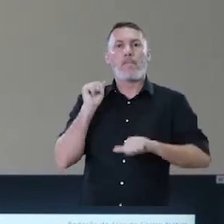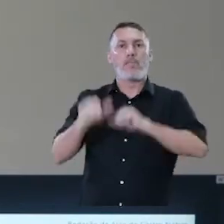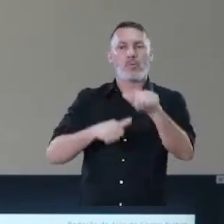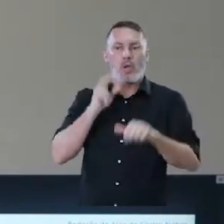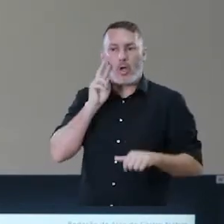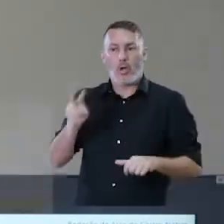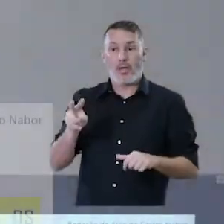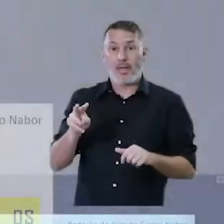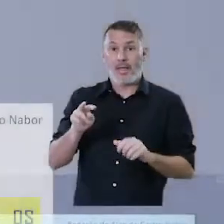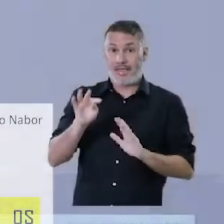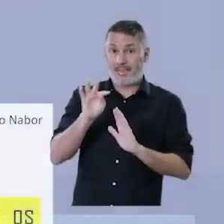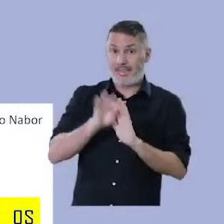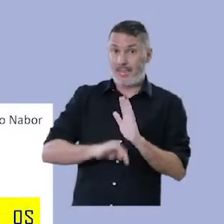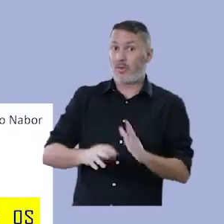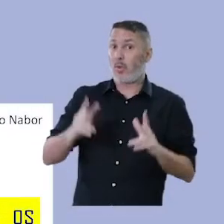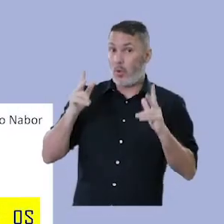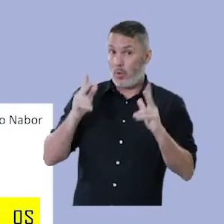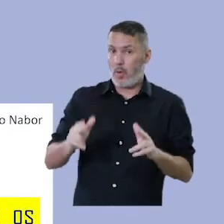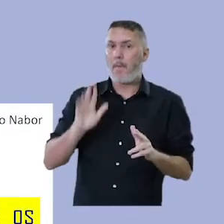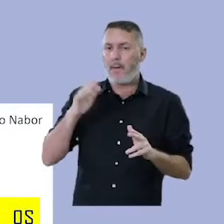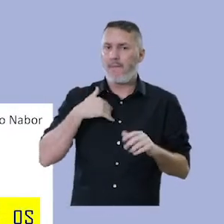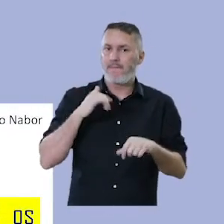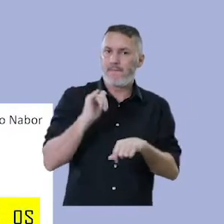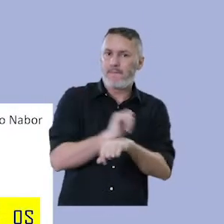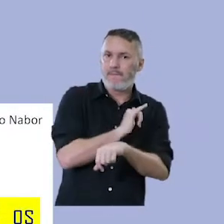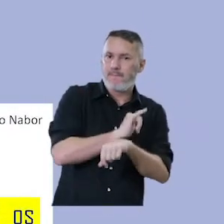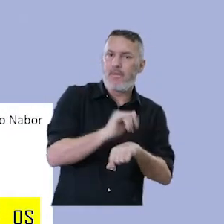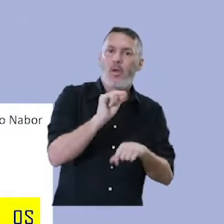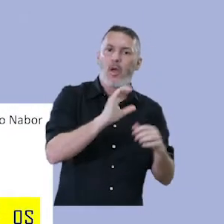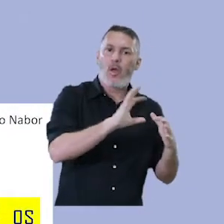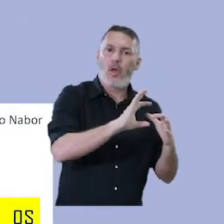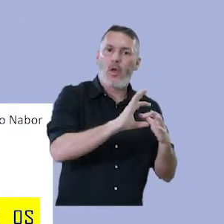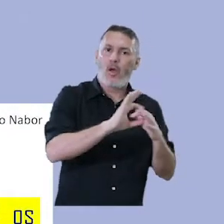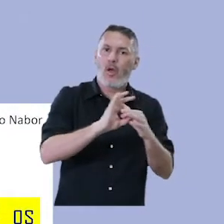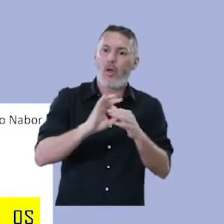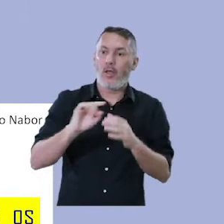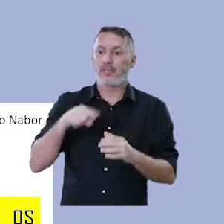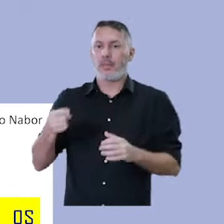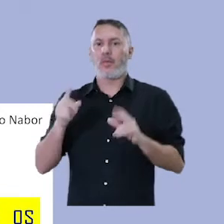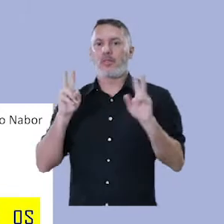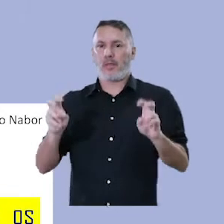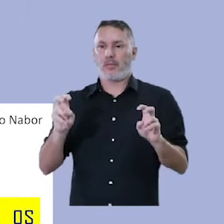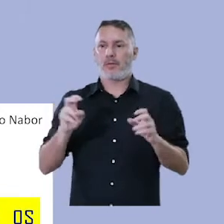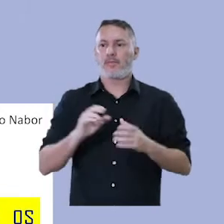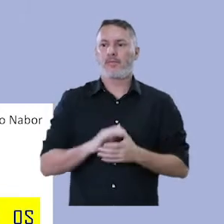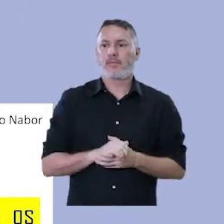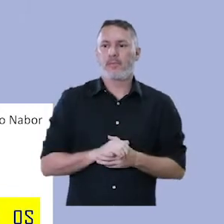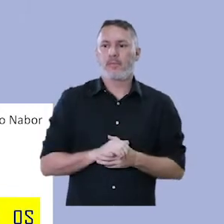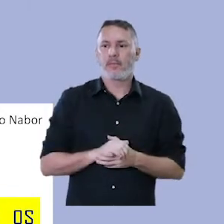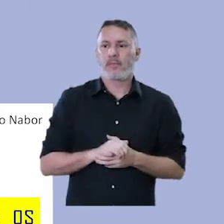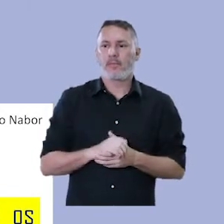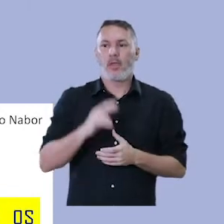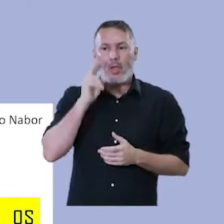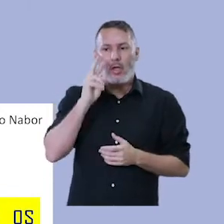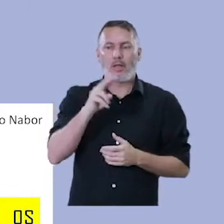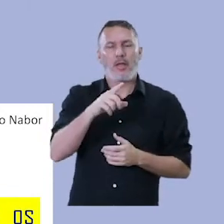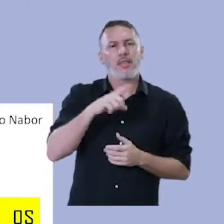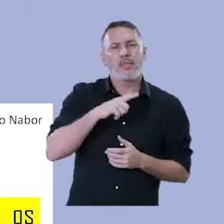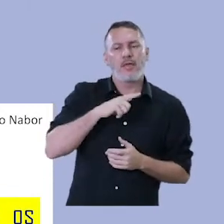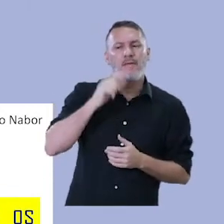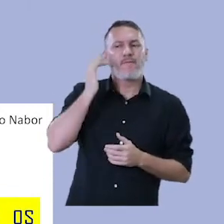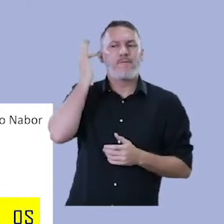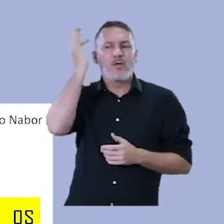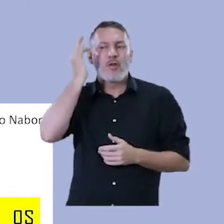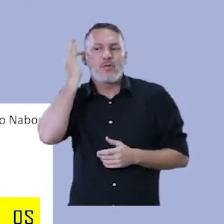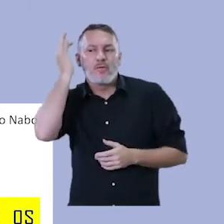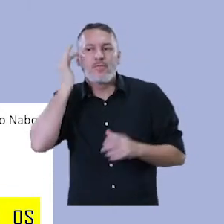ficar agora. É o mesmo texto, mas utilizei uma contextualização. Olha, sobre a perspectiva filosófica de São